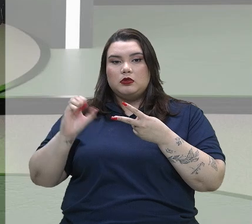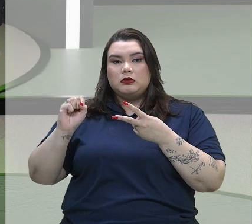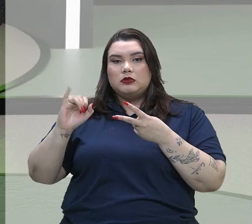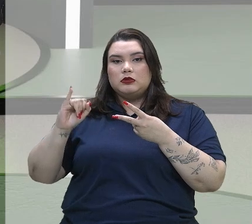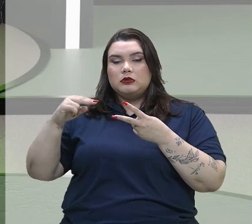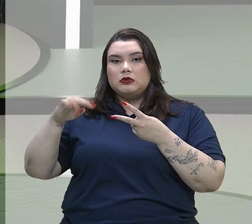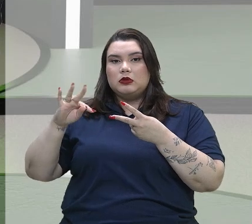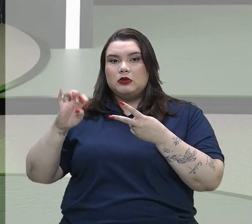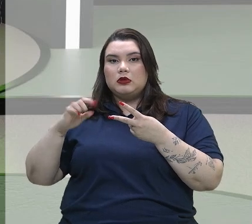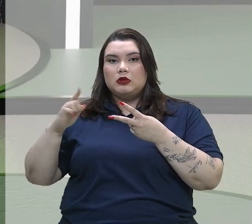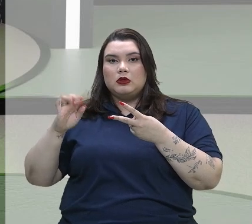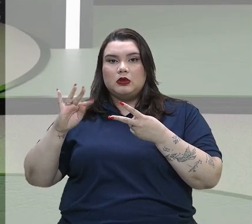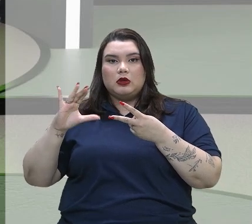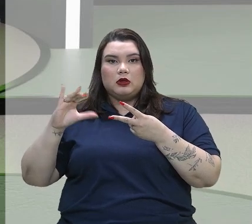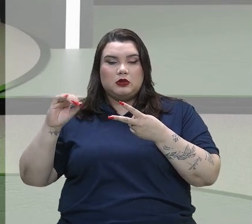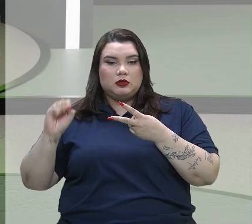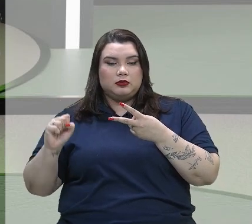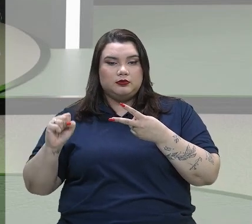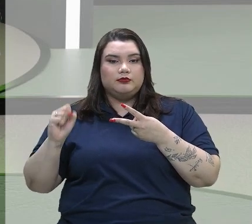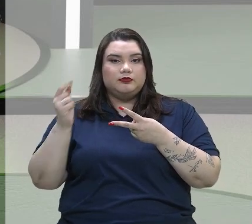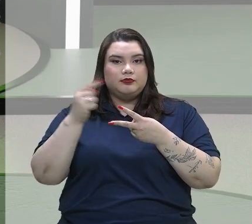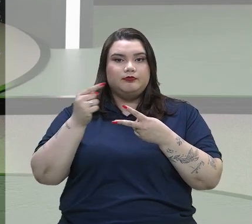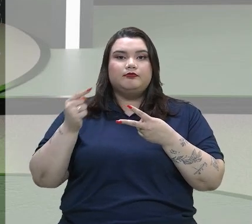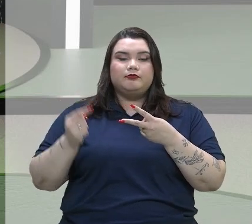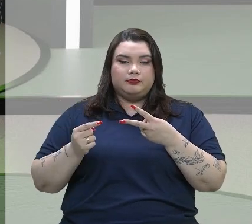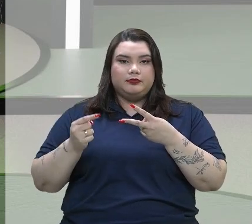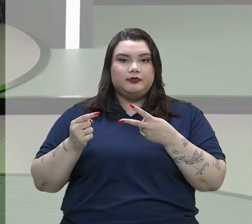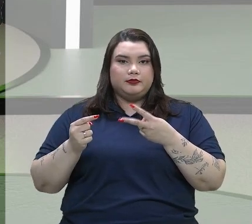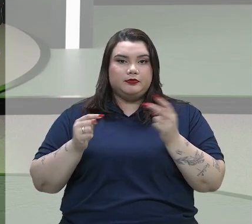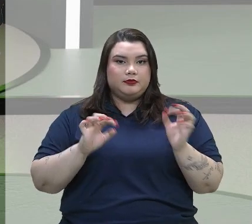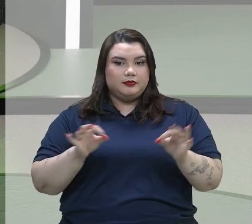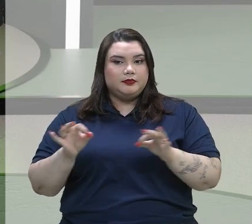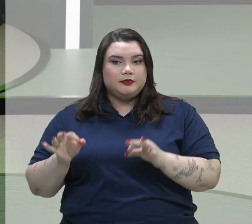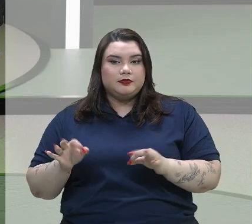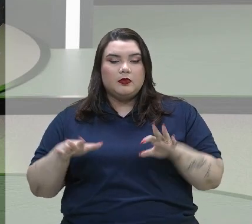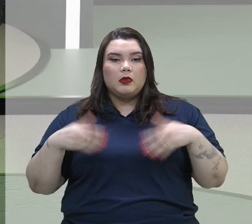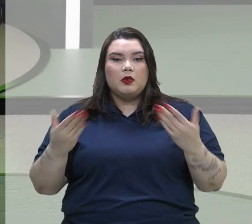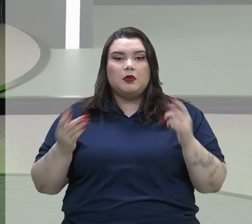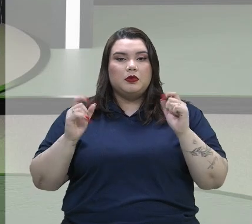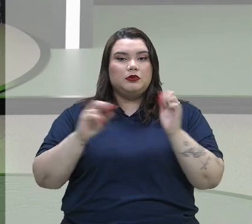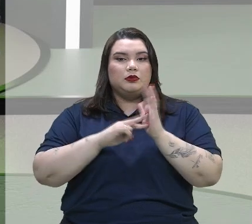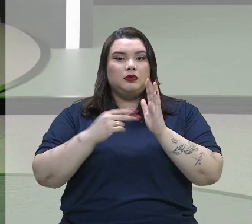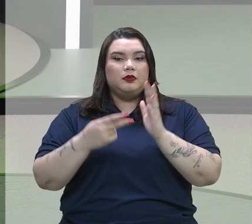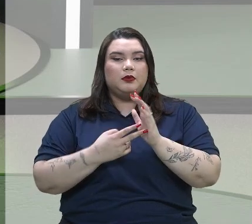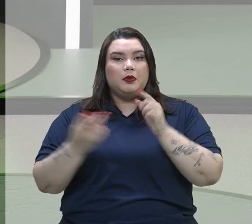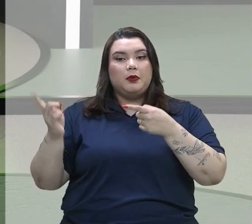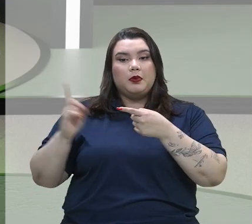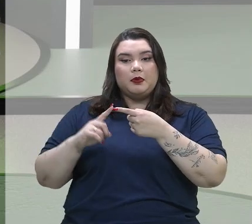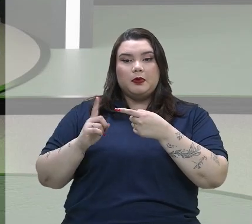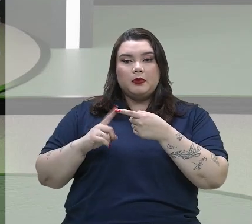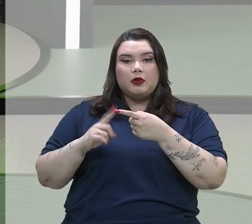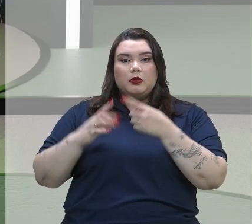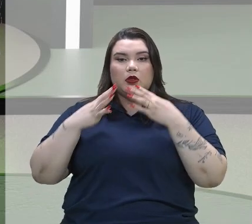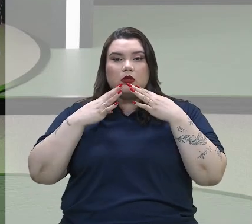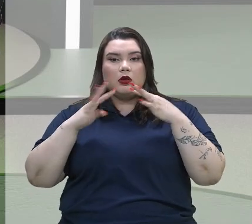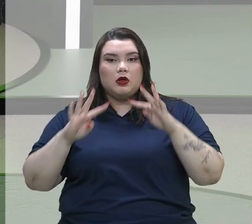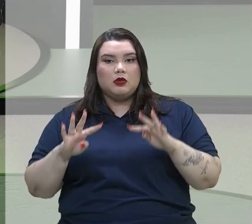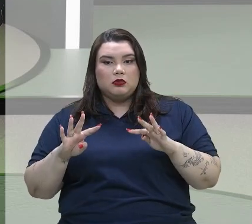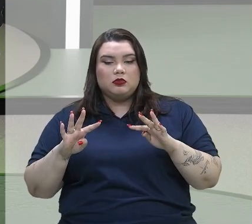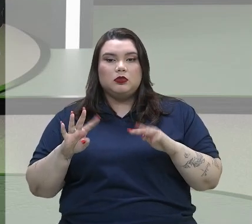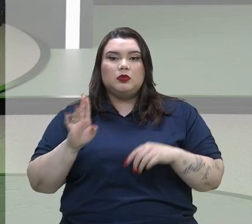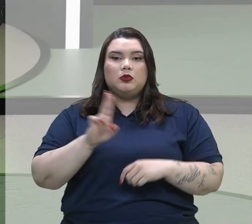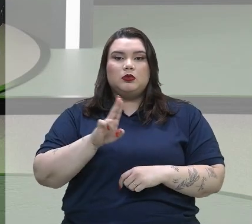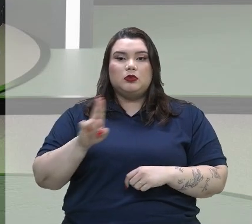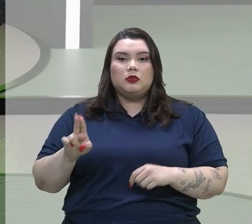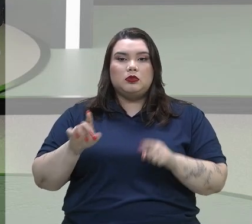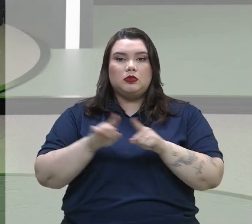dos polímeros, os naturais e os sintéticos. O que são os polímeros naturais? Também